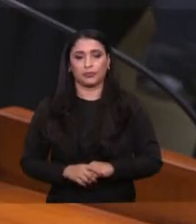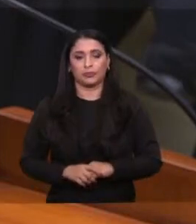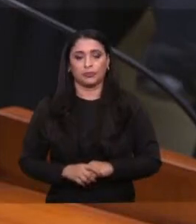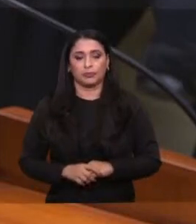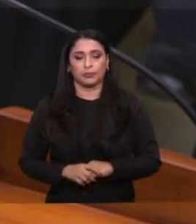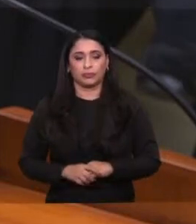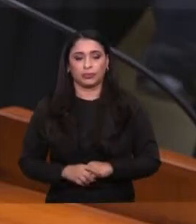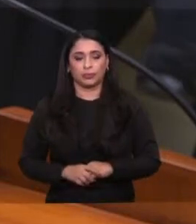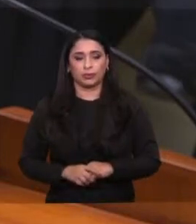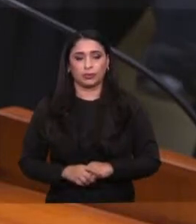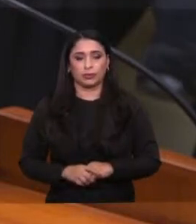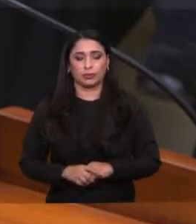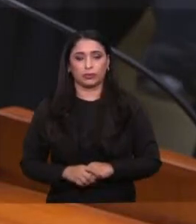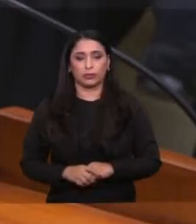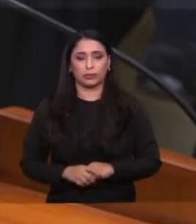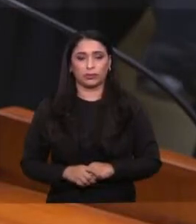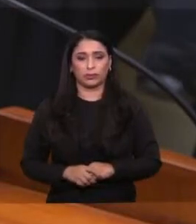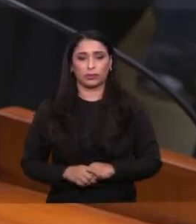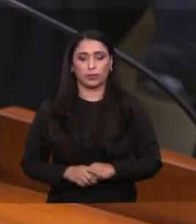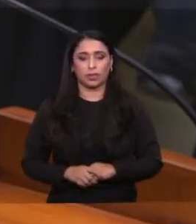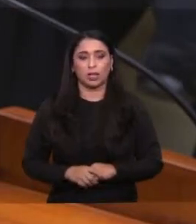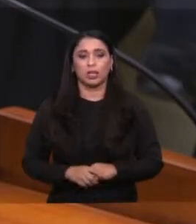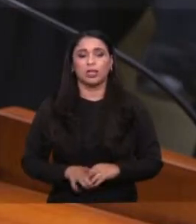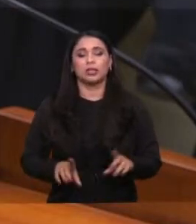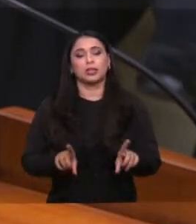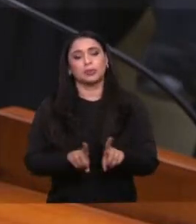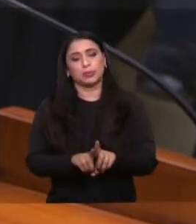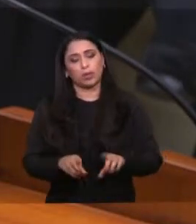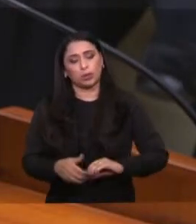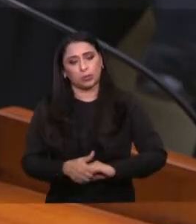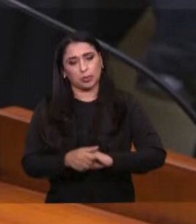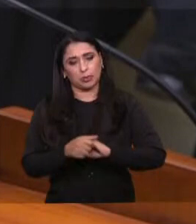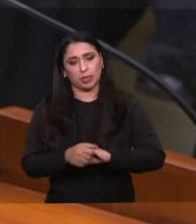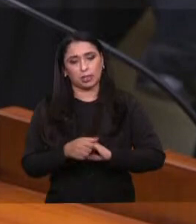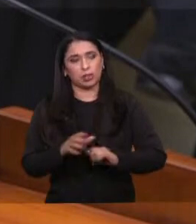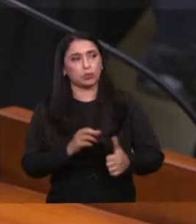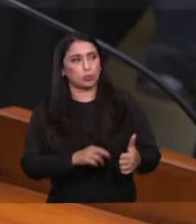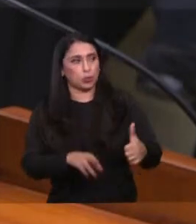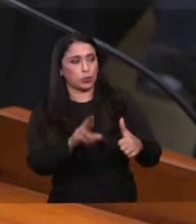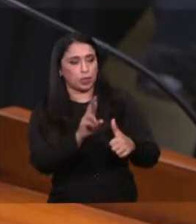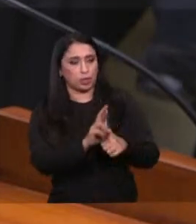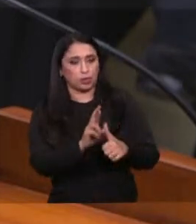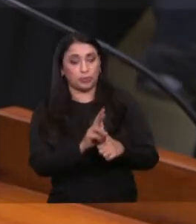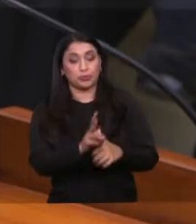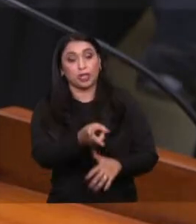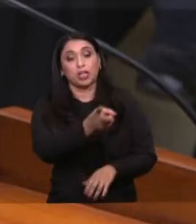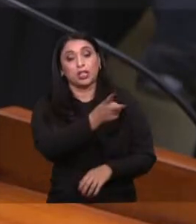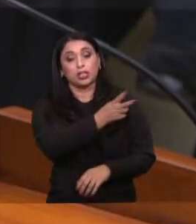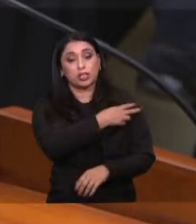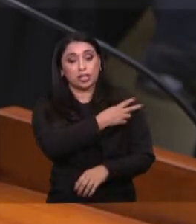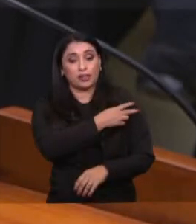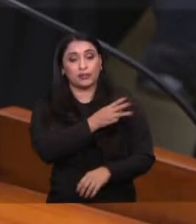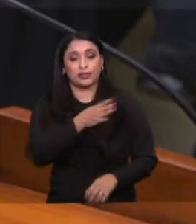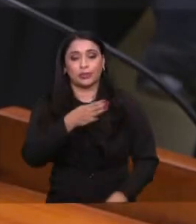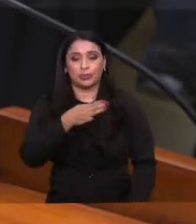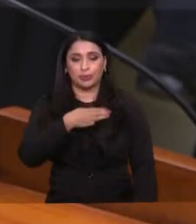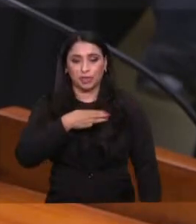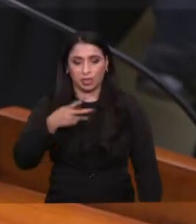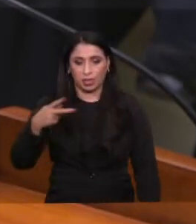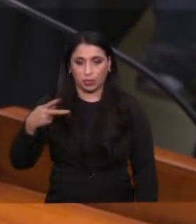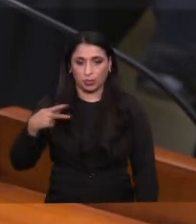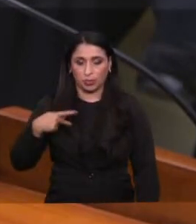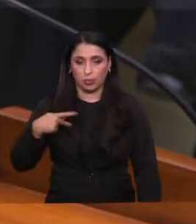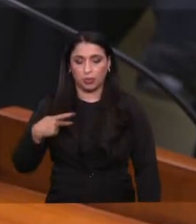E, aproveitando a saudação a Vossa Excelência, senhor Procurador-Geral da República, chefe do Ministério Público da